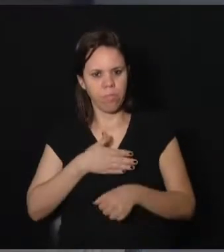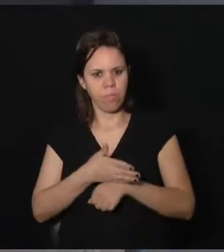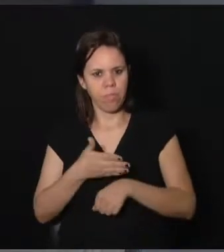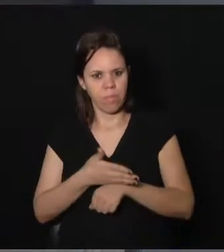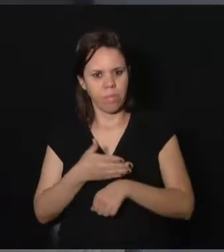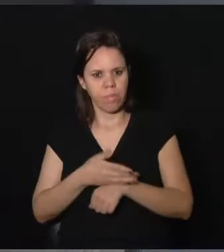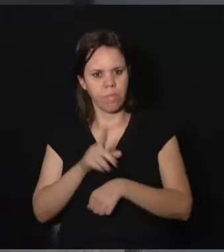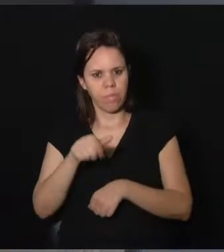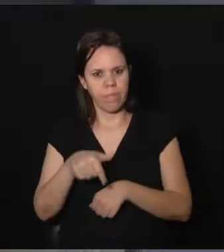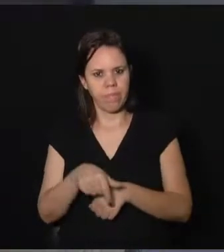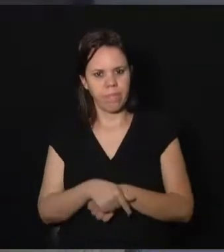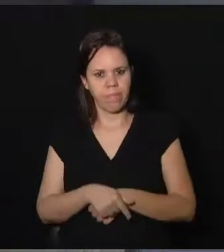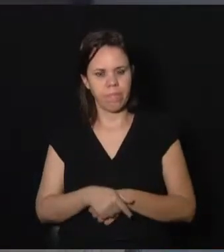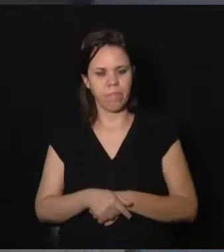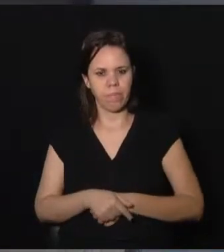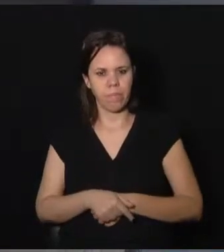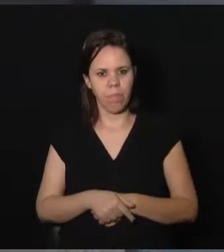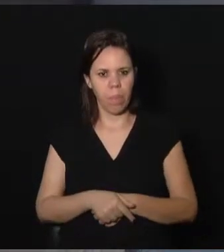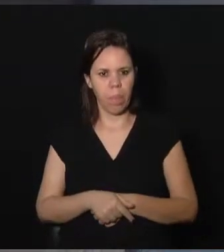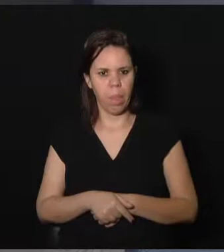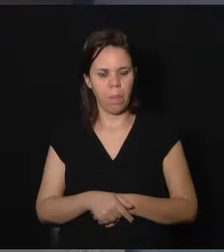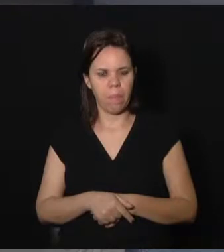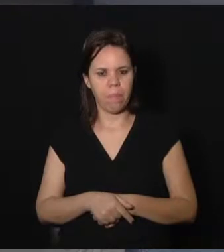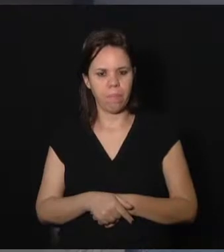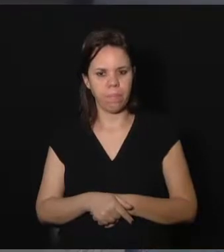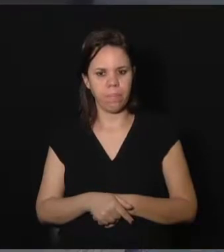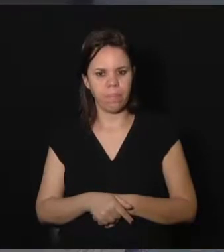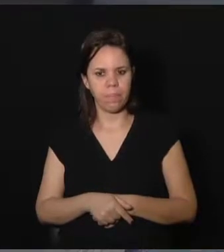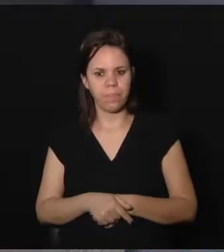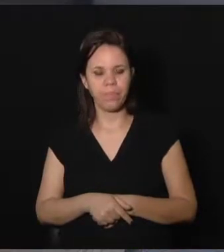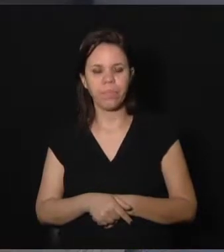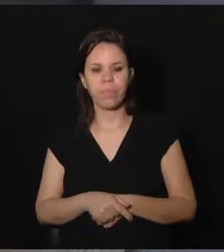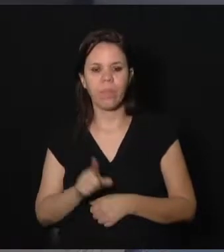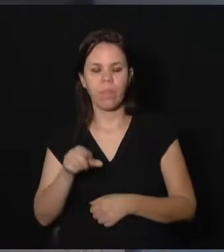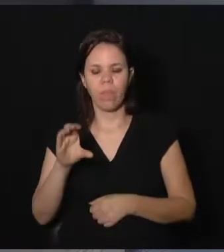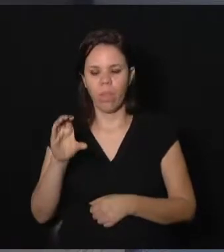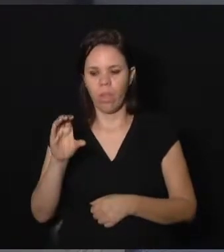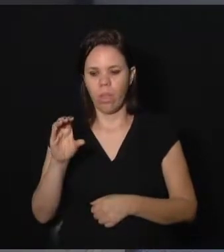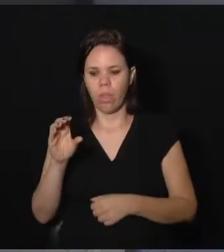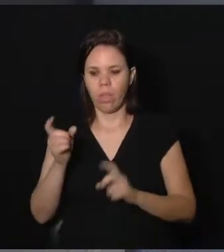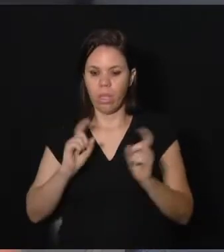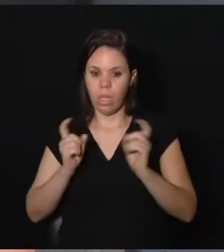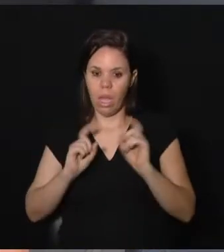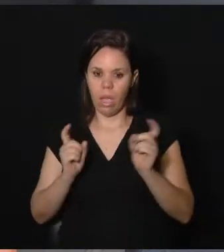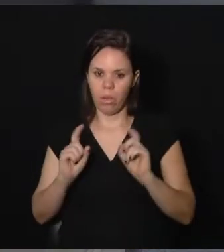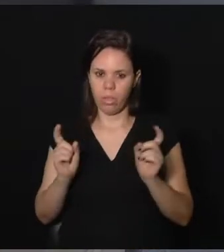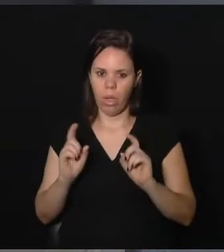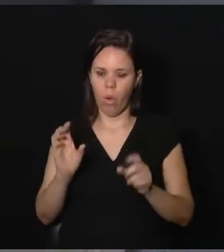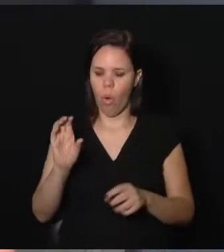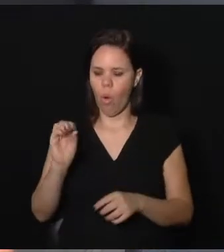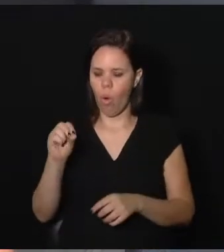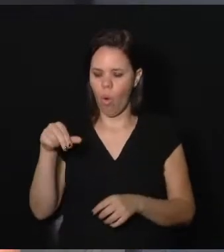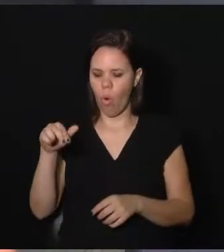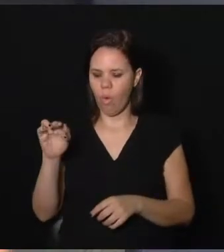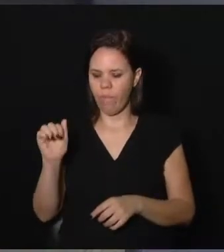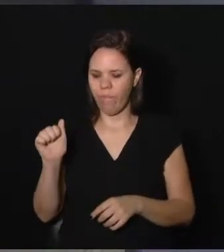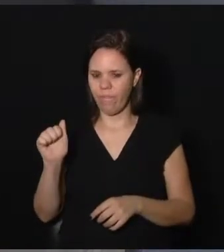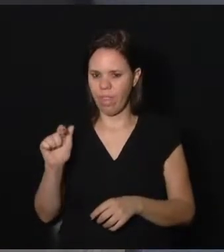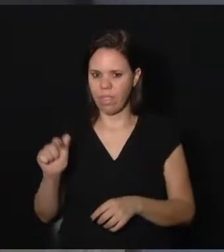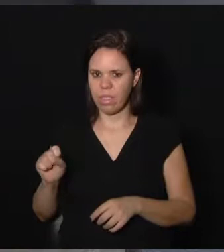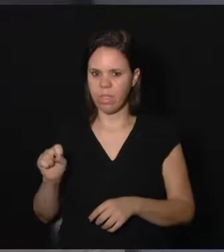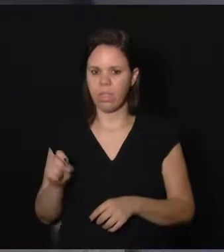participar disso, como desse CONFAS. E, desculpa, eu respondi um negócio